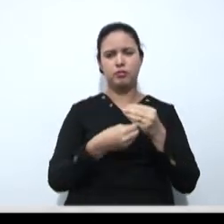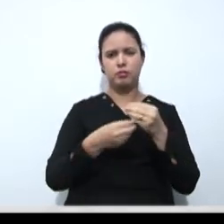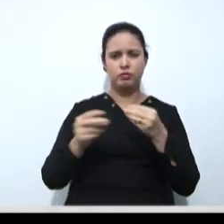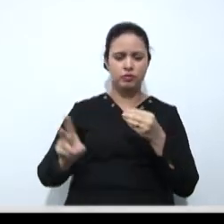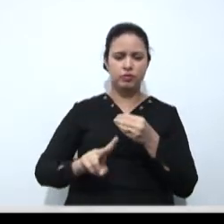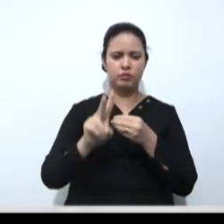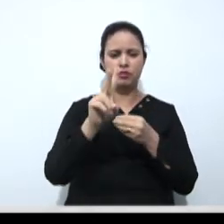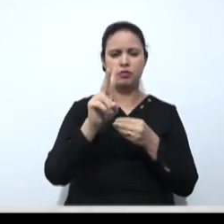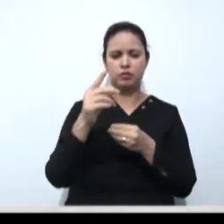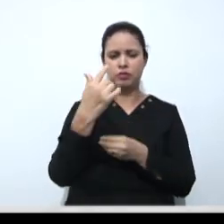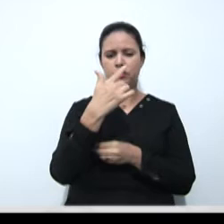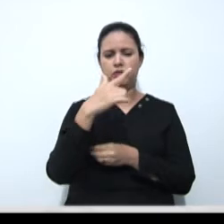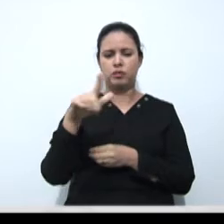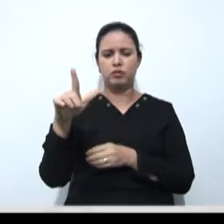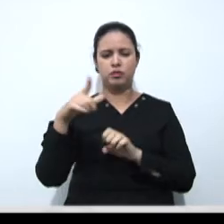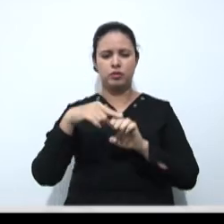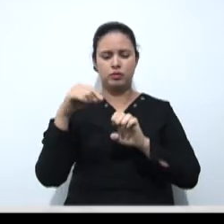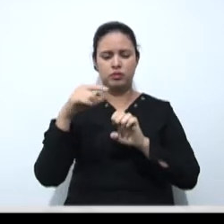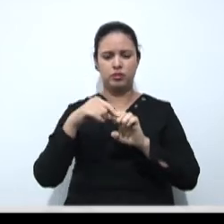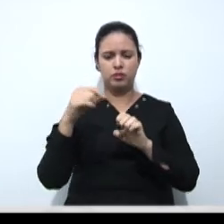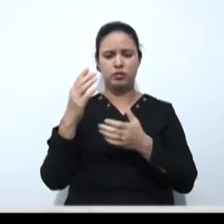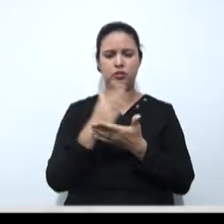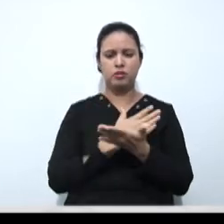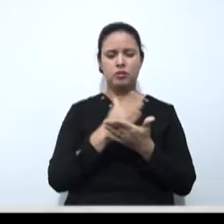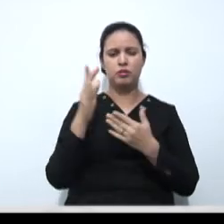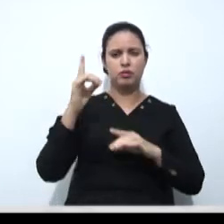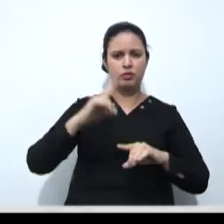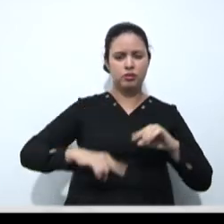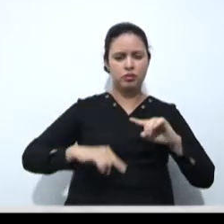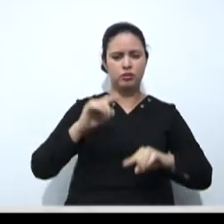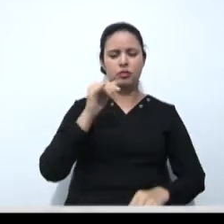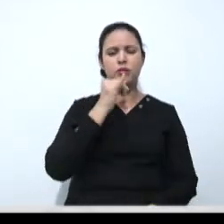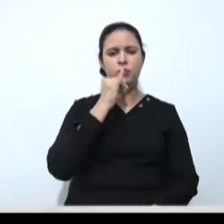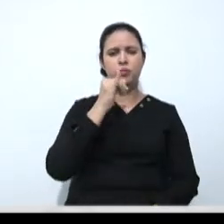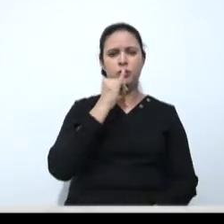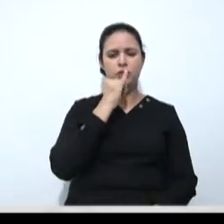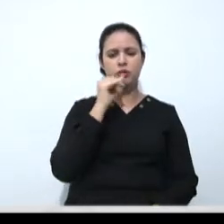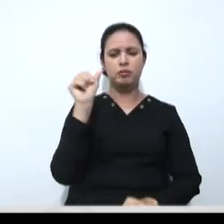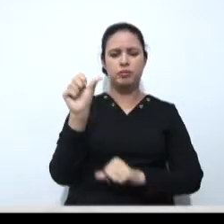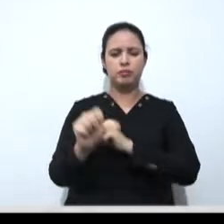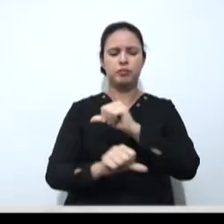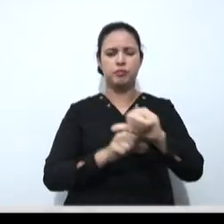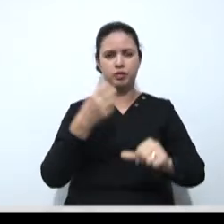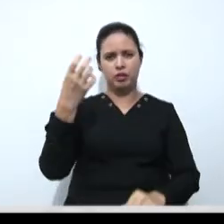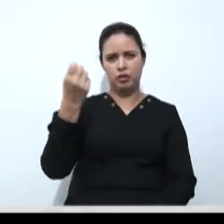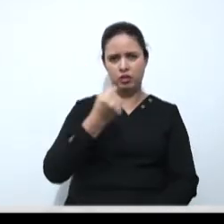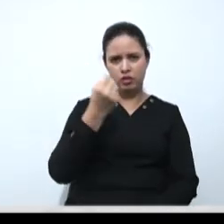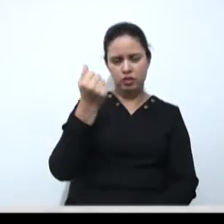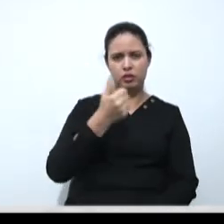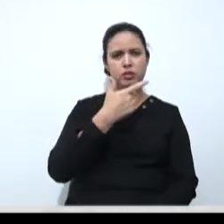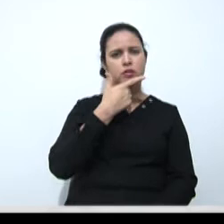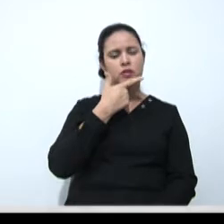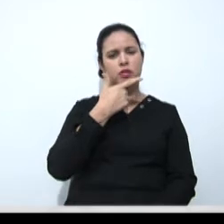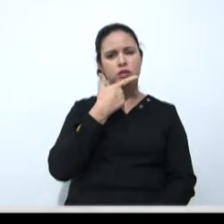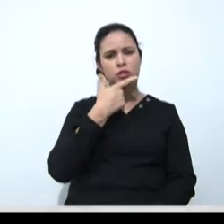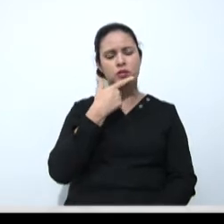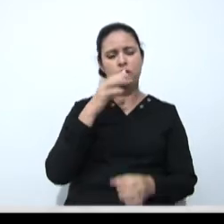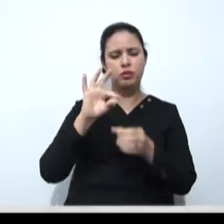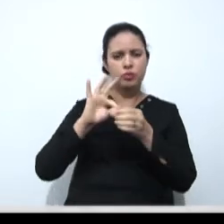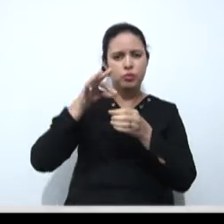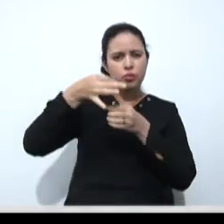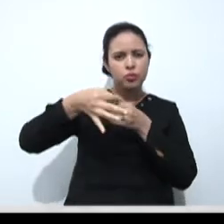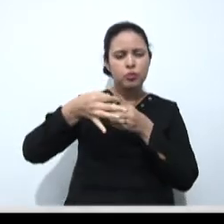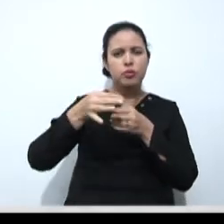valor do que outras empresas em algum produto. Por exemplo, quando eu transformo leite em queijo, em iogurte,